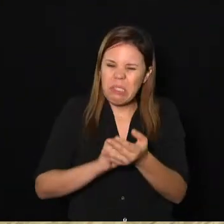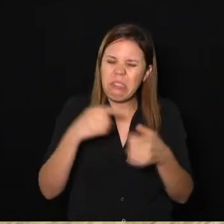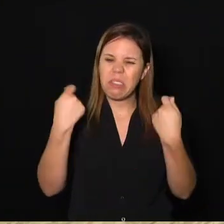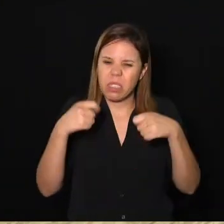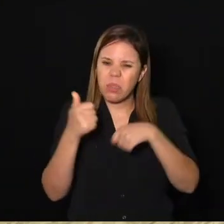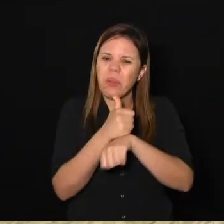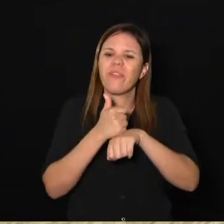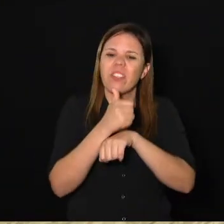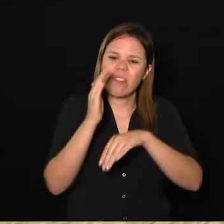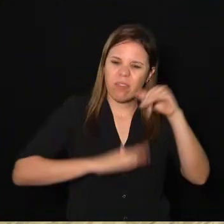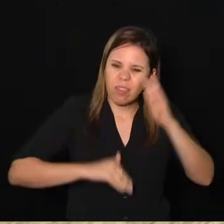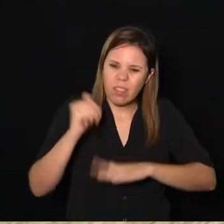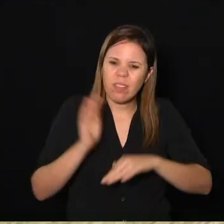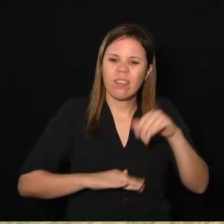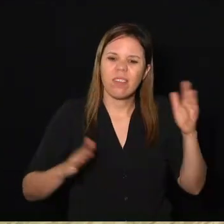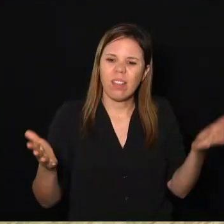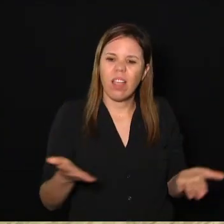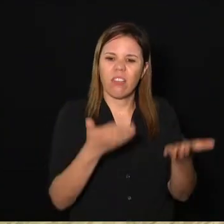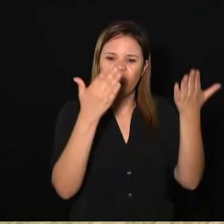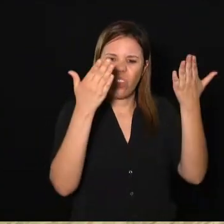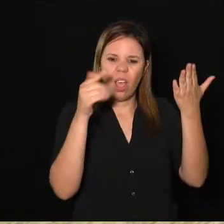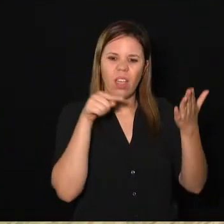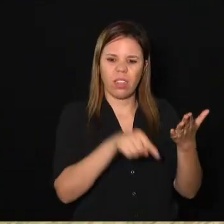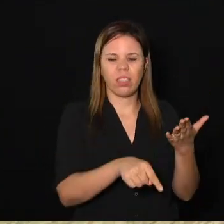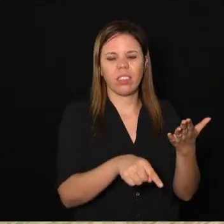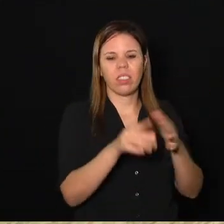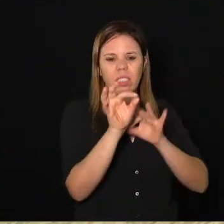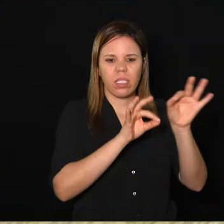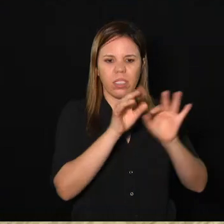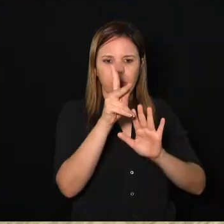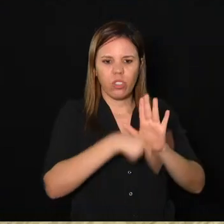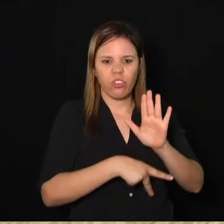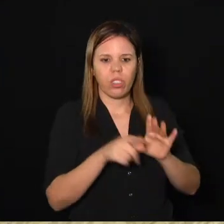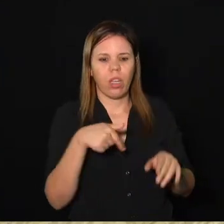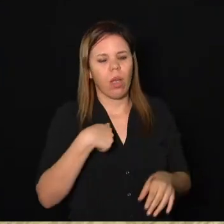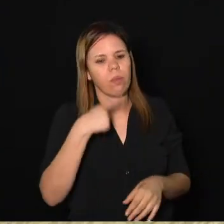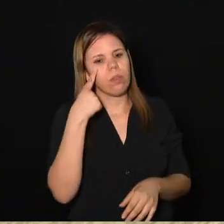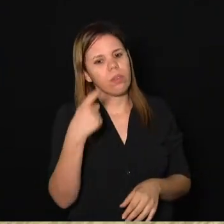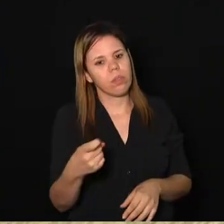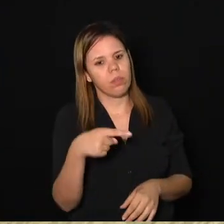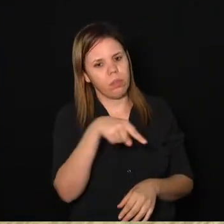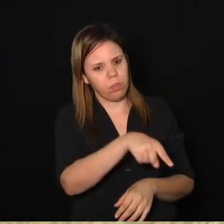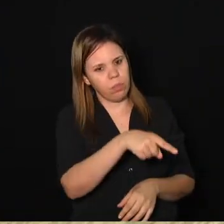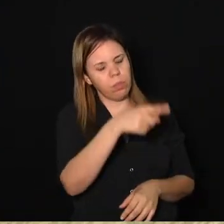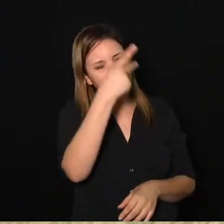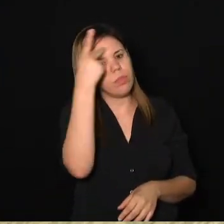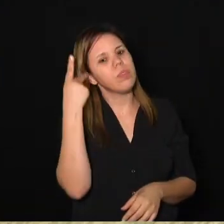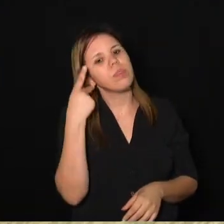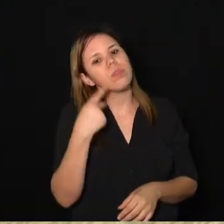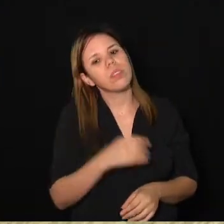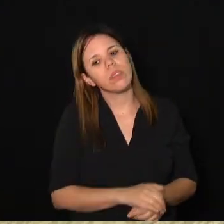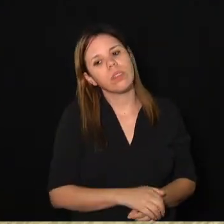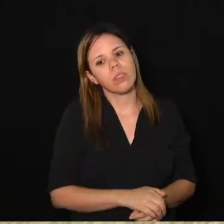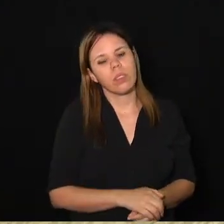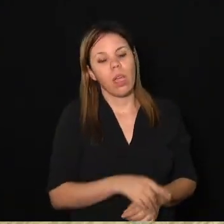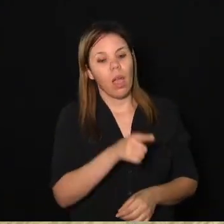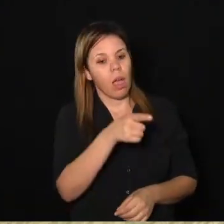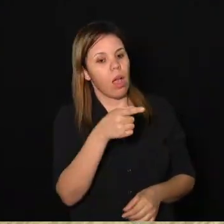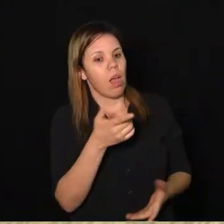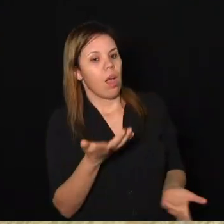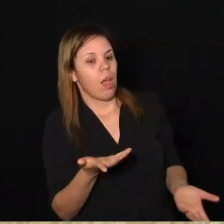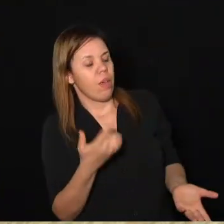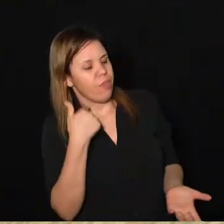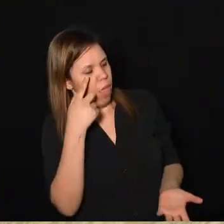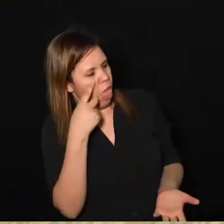ajudariam com a aprovação desse projeto? Sabe o que eu achei muito interessante? Foi a convergência, né? Por mais que você há um